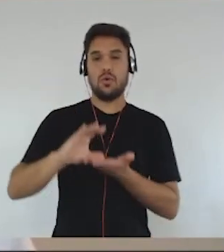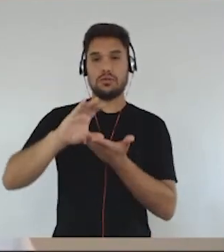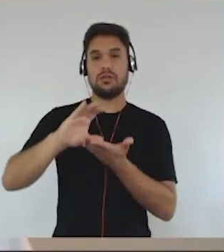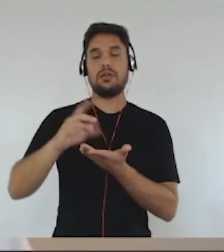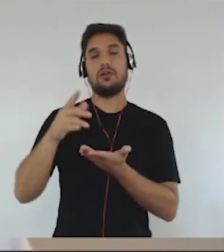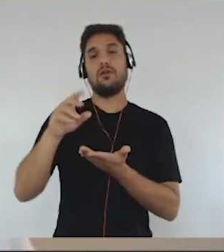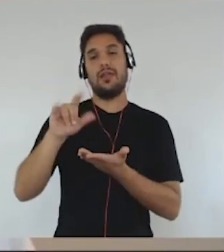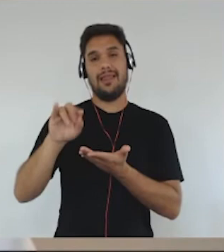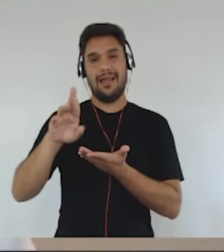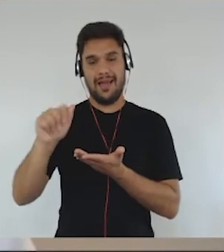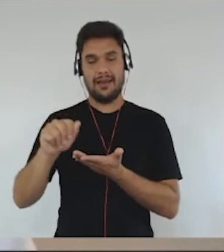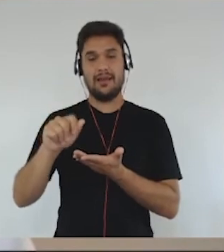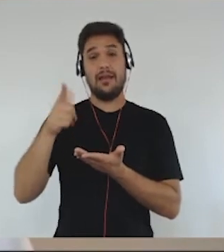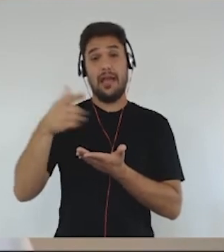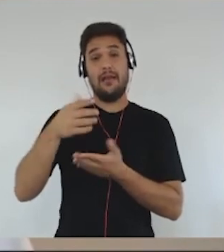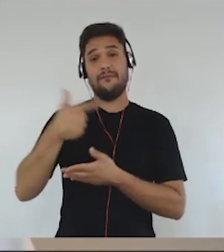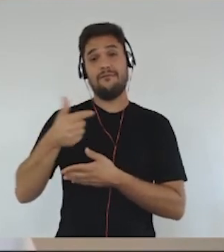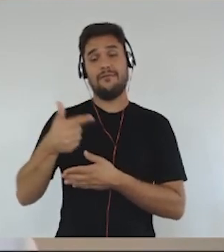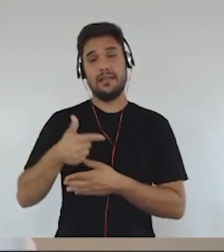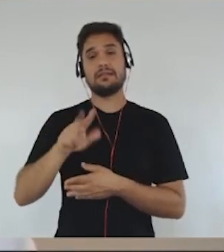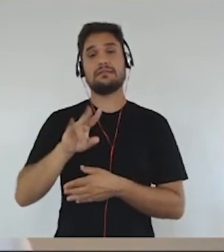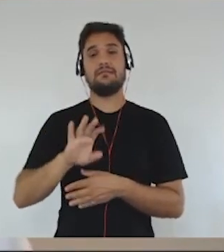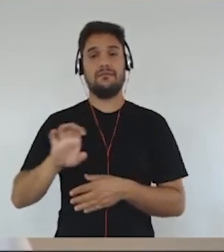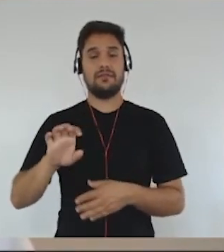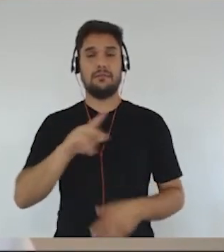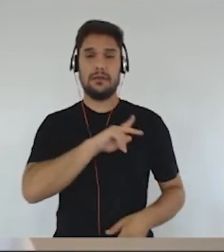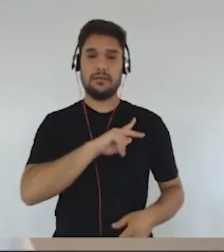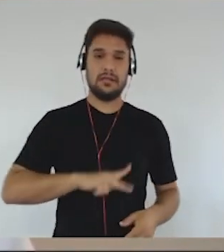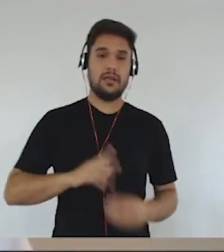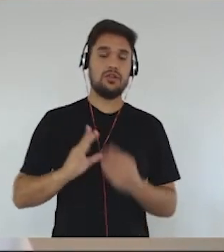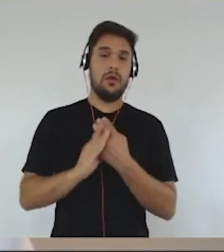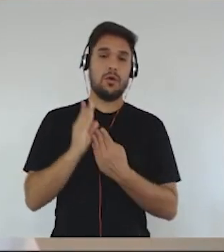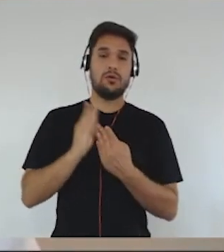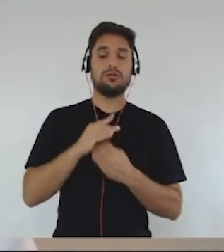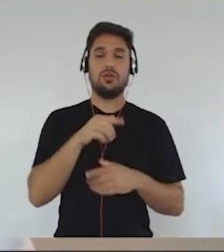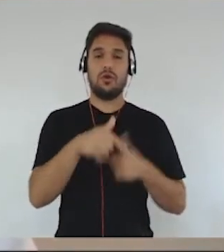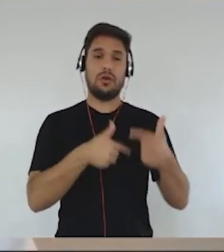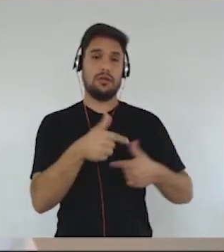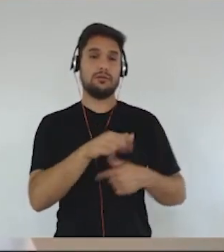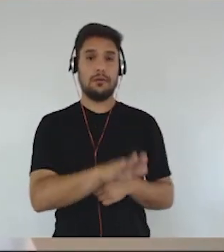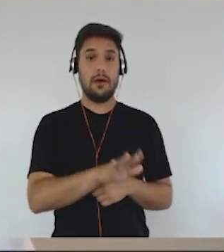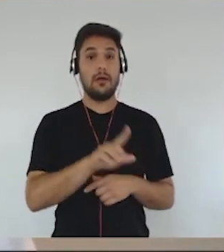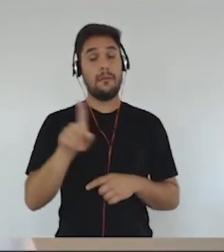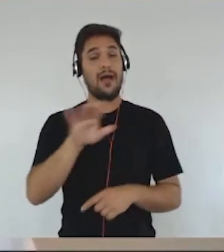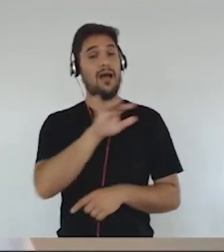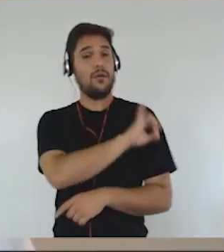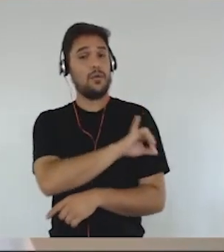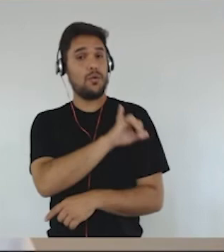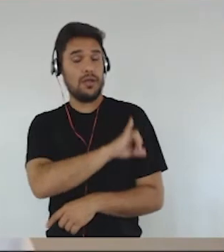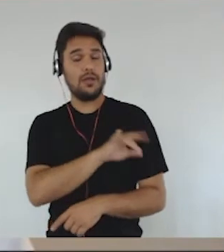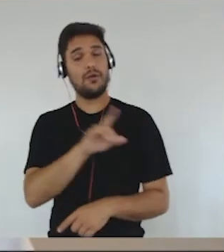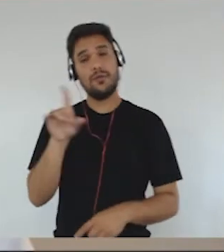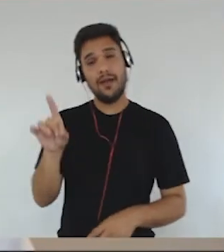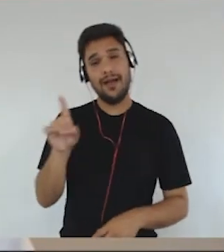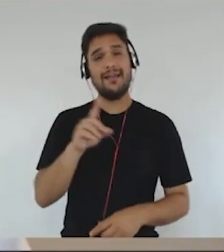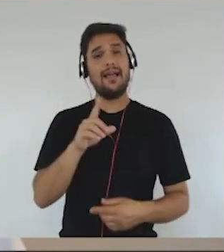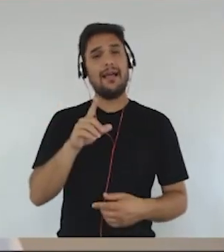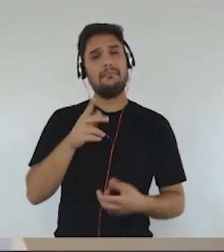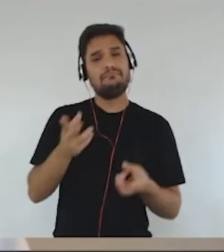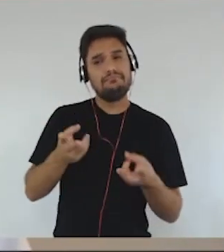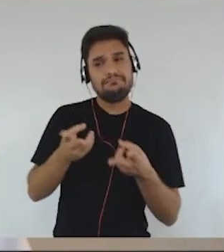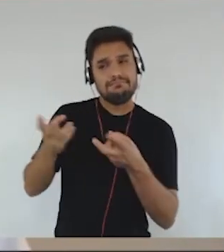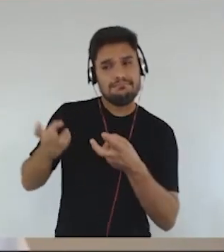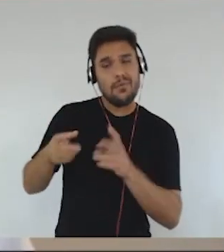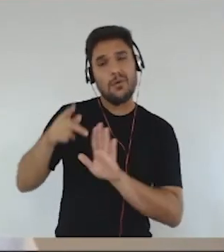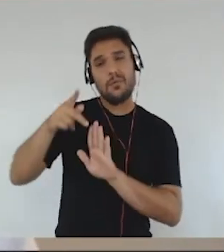meu vice-presidente, que me auxiliou diretamente nesse trabalho. Mas, com o Rio de Janeiro, a gente tem um aspecto de verificação